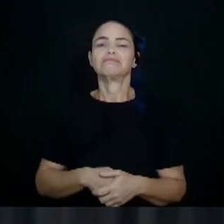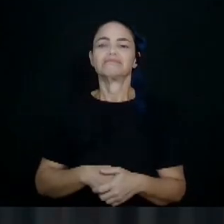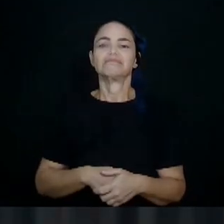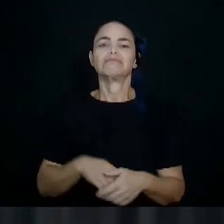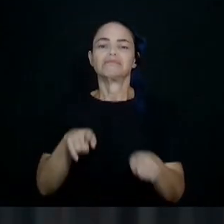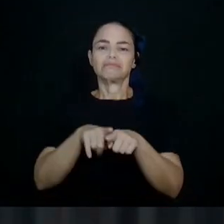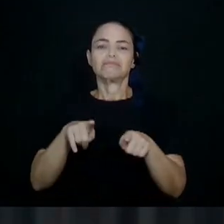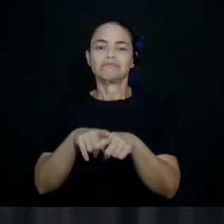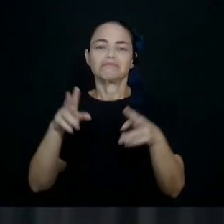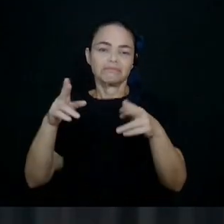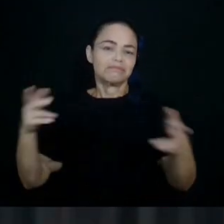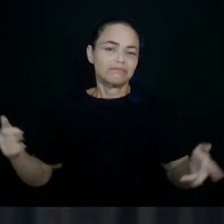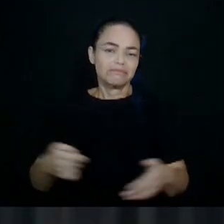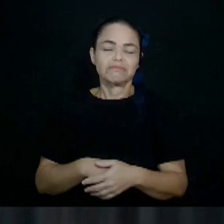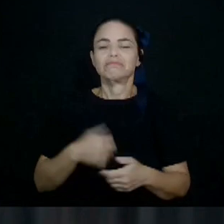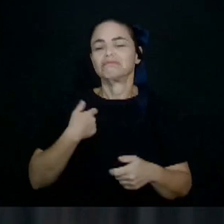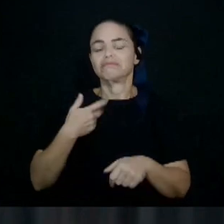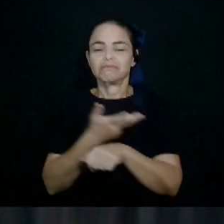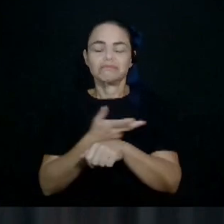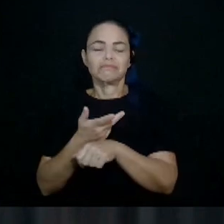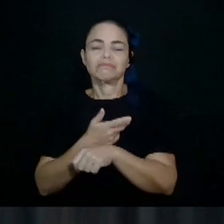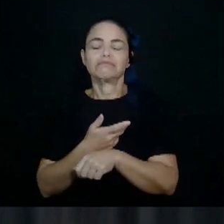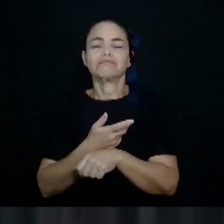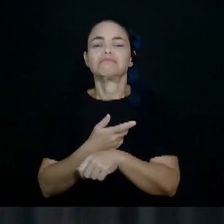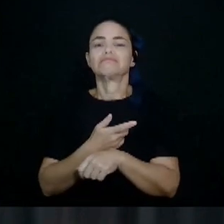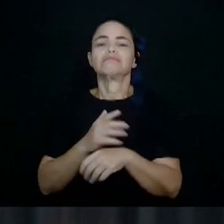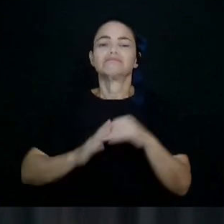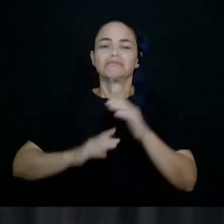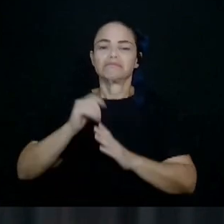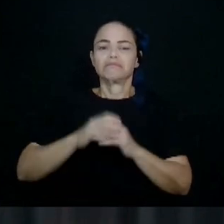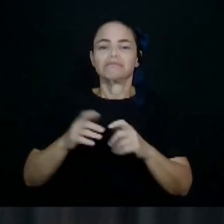né? A gente não precisa procurar um especialista,